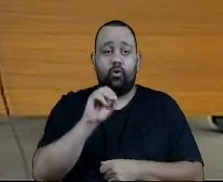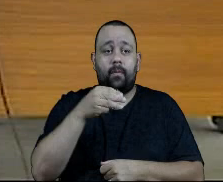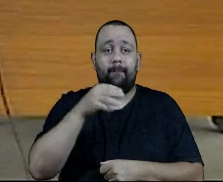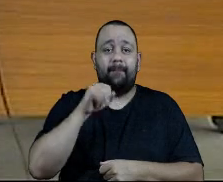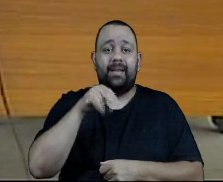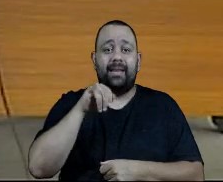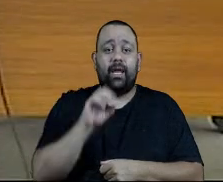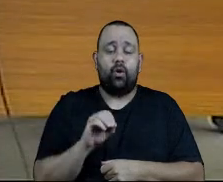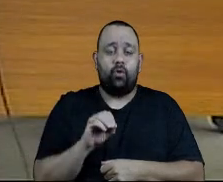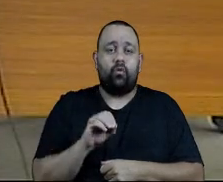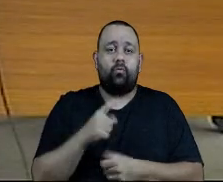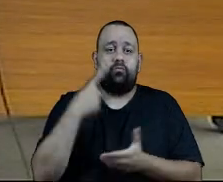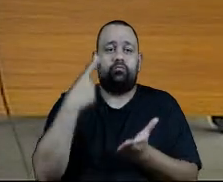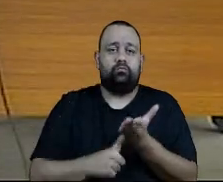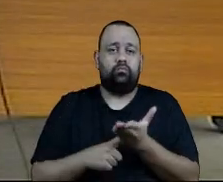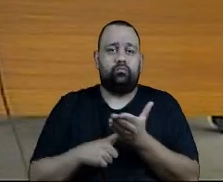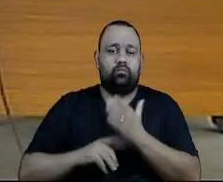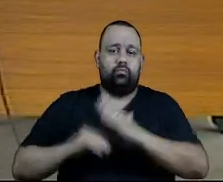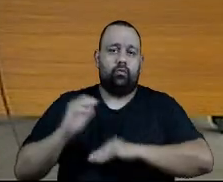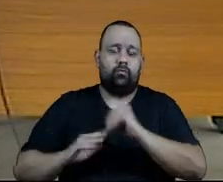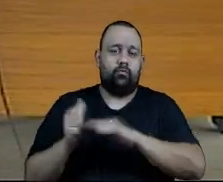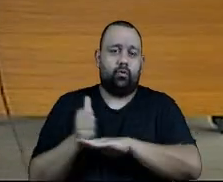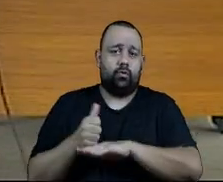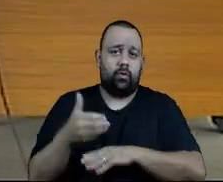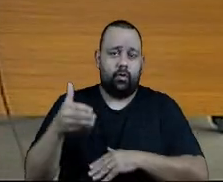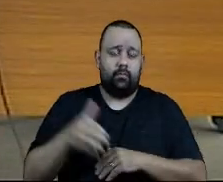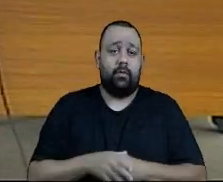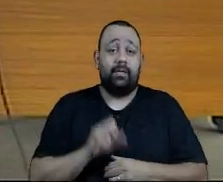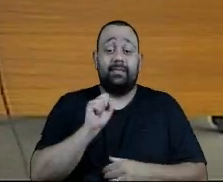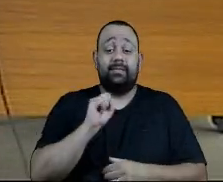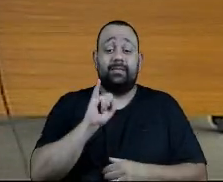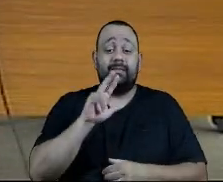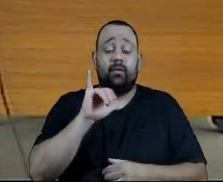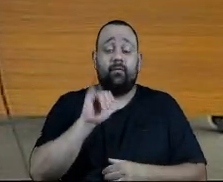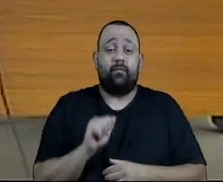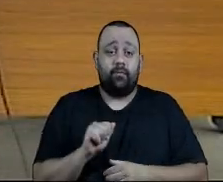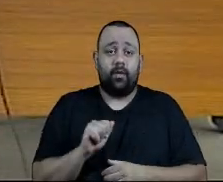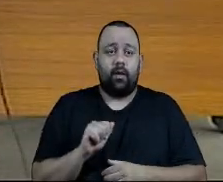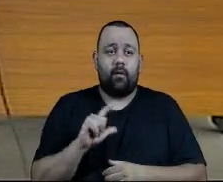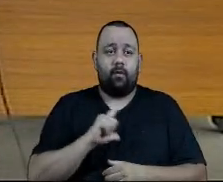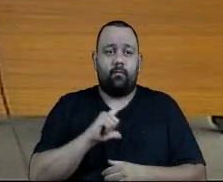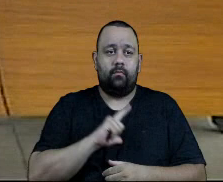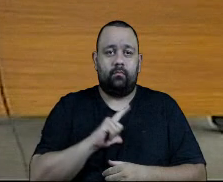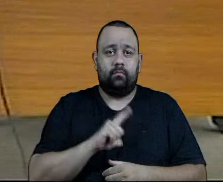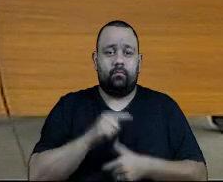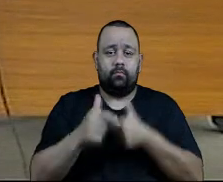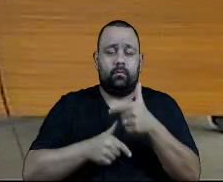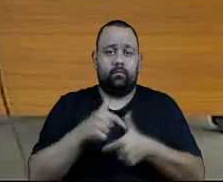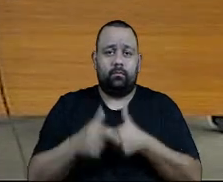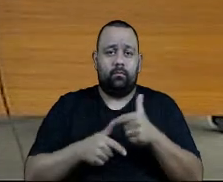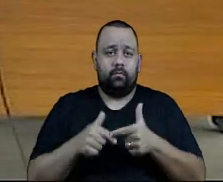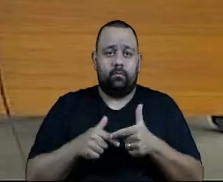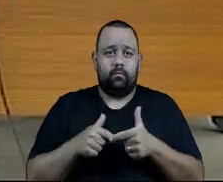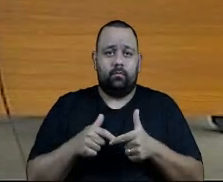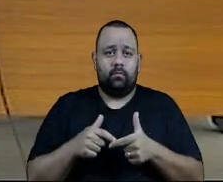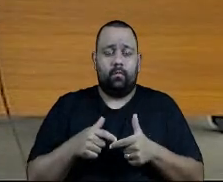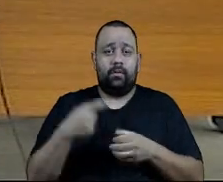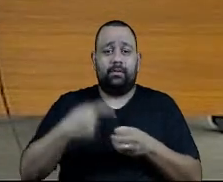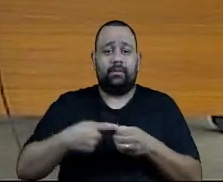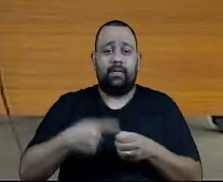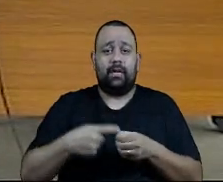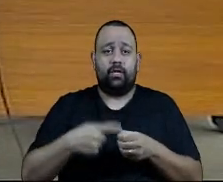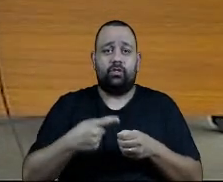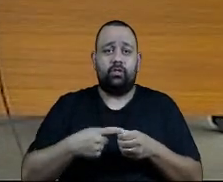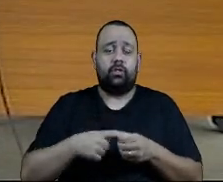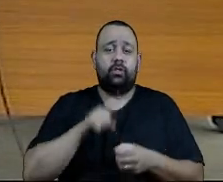Antônio César da Silva, o mineiro, por compromissos profissionais, a Silvia Forato de Camargo, que se encontra nos trabalhos